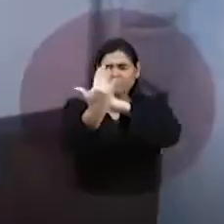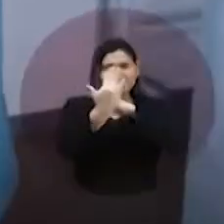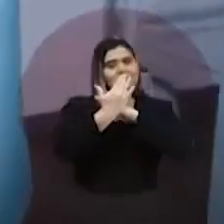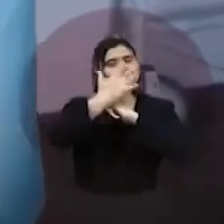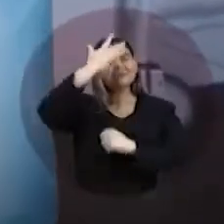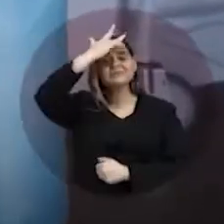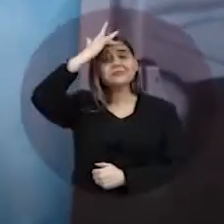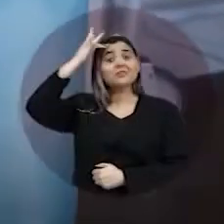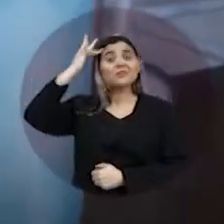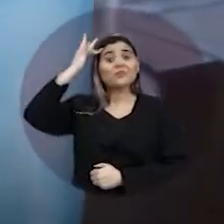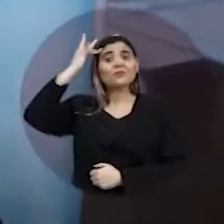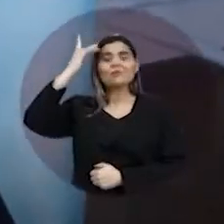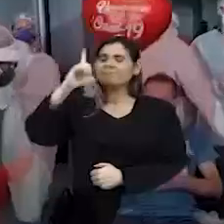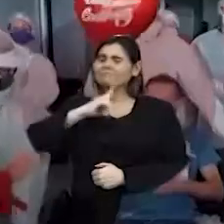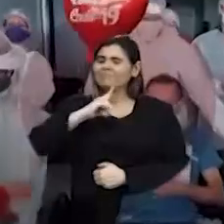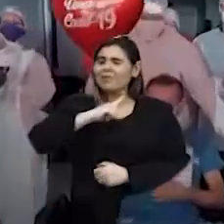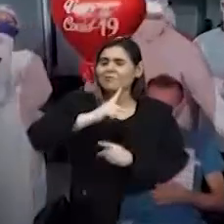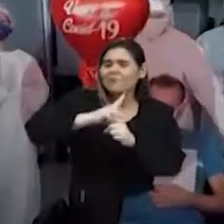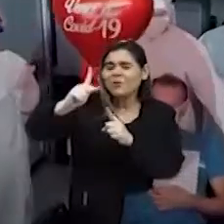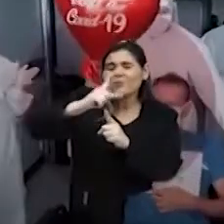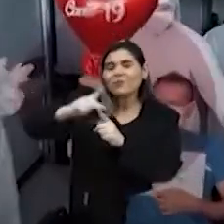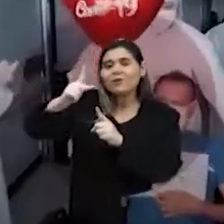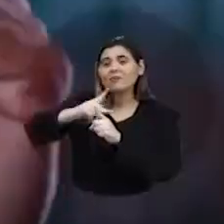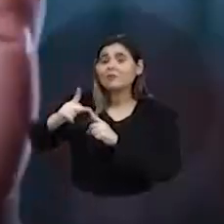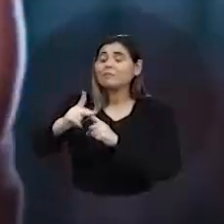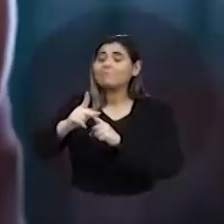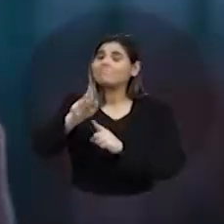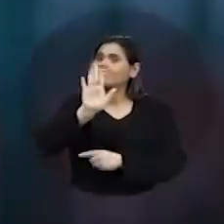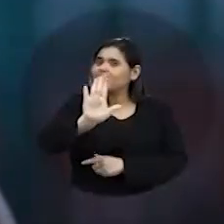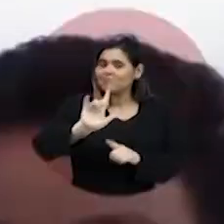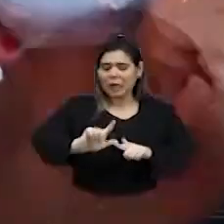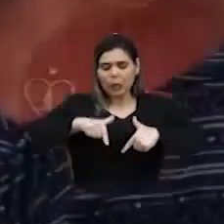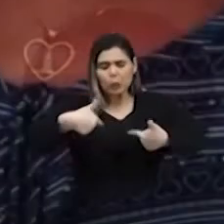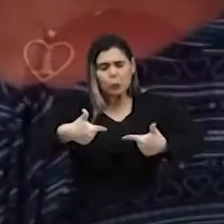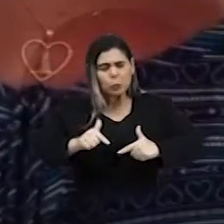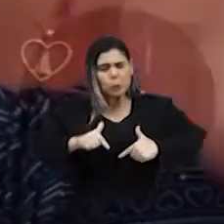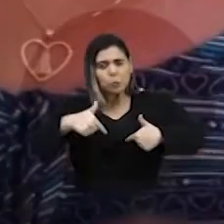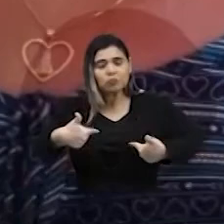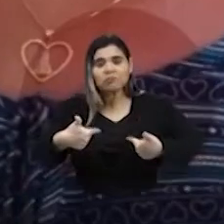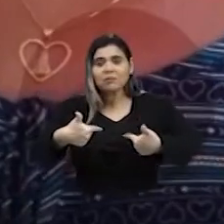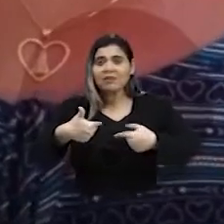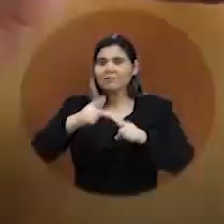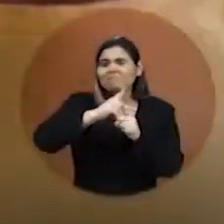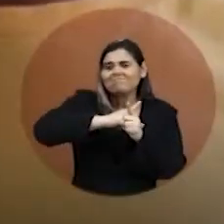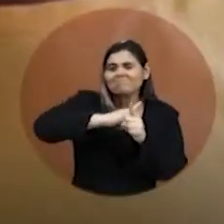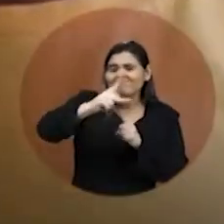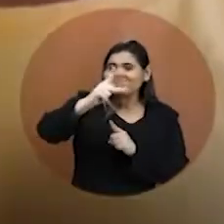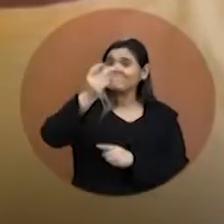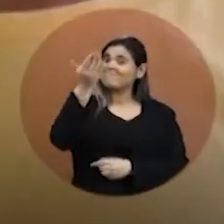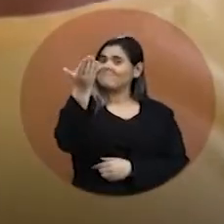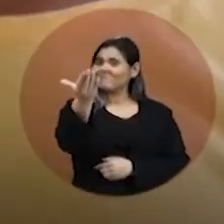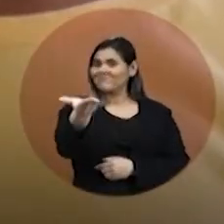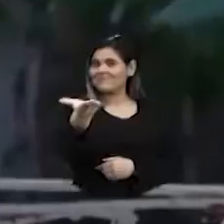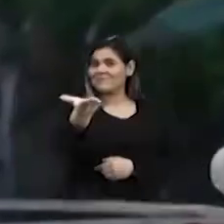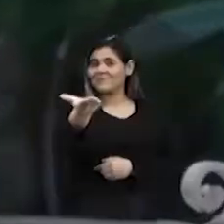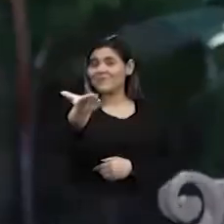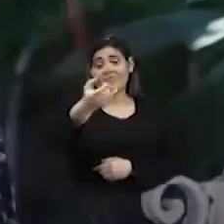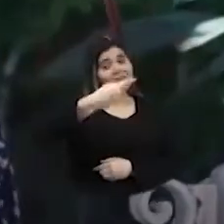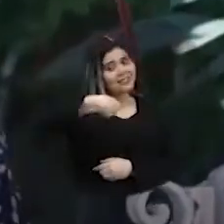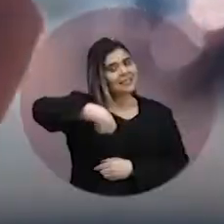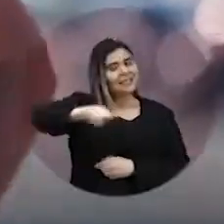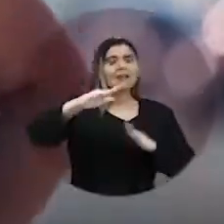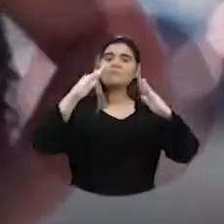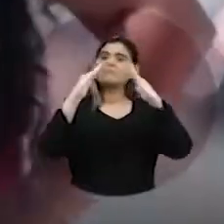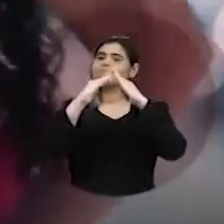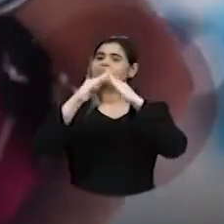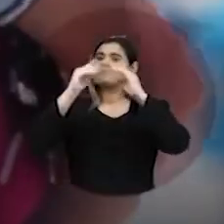gente. Apesar das vitórias, a luta não acabou. O maior herói dessa guerra é você. Quando sair,